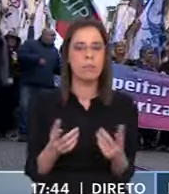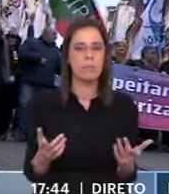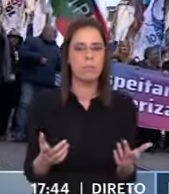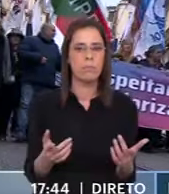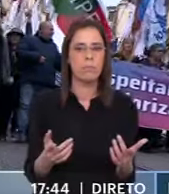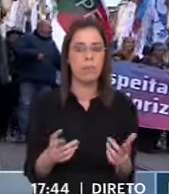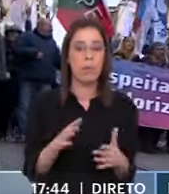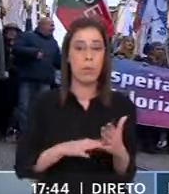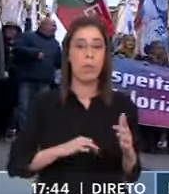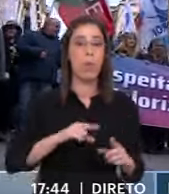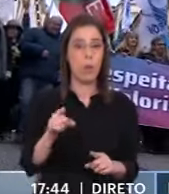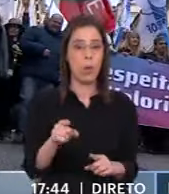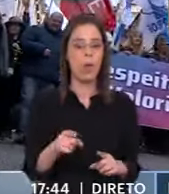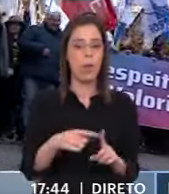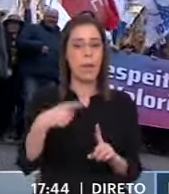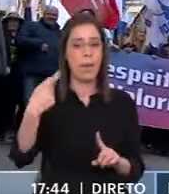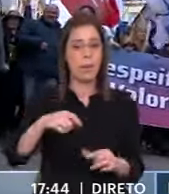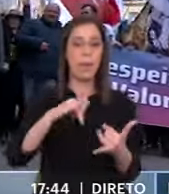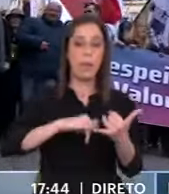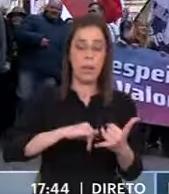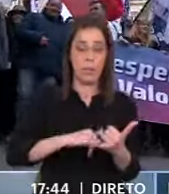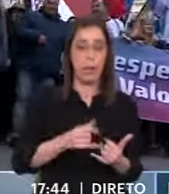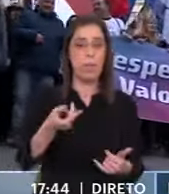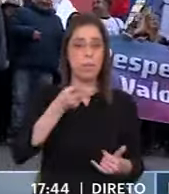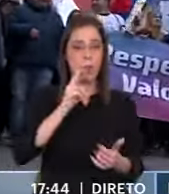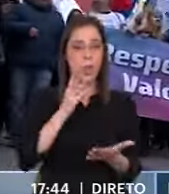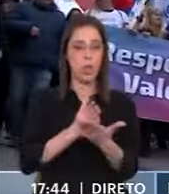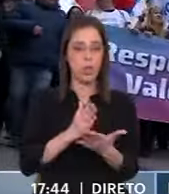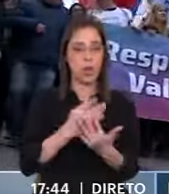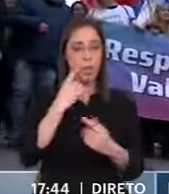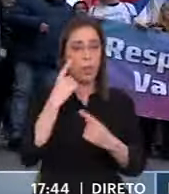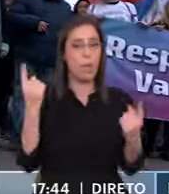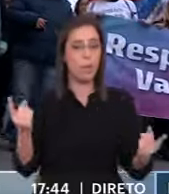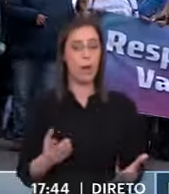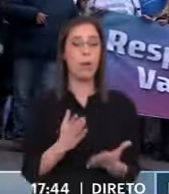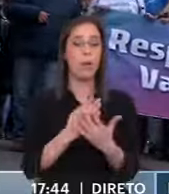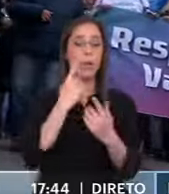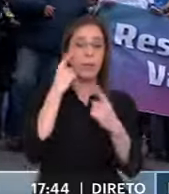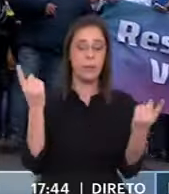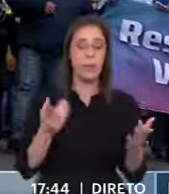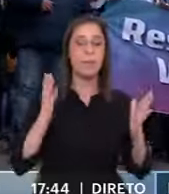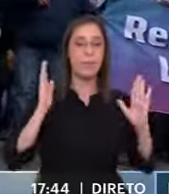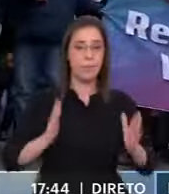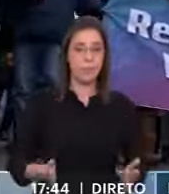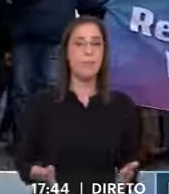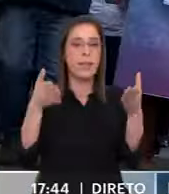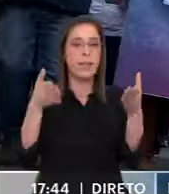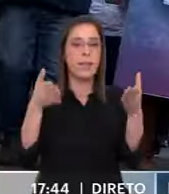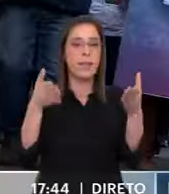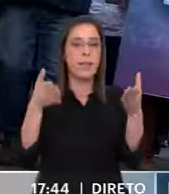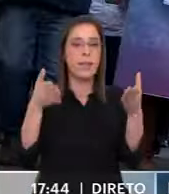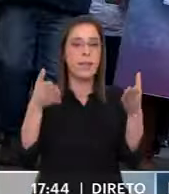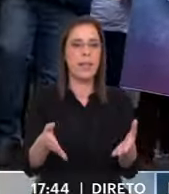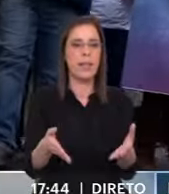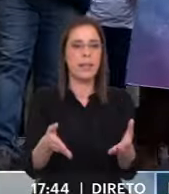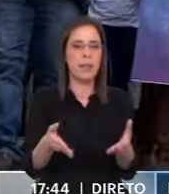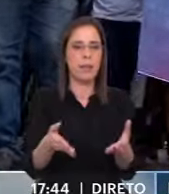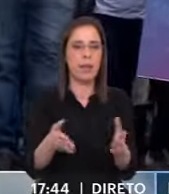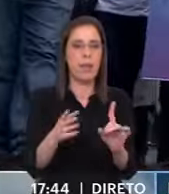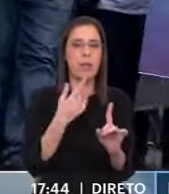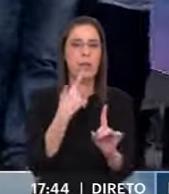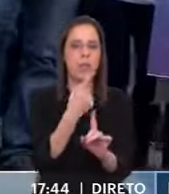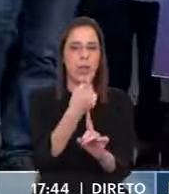Lima, o meu colega, é presidente de uma associação de diretores de escolas públicas, o que a escola pública precisa é de mais atenção. Mário Nogueira,